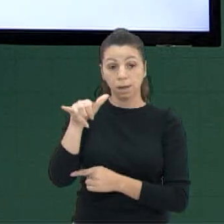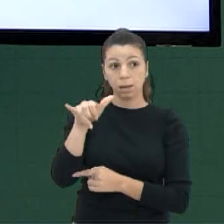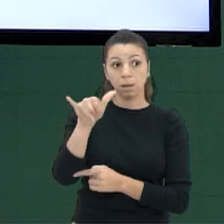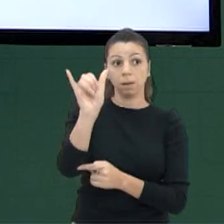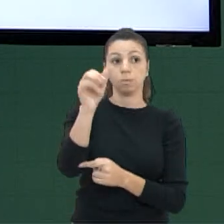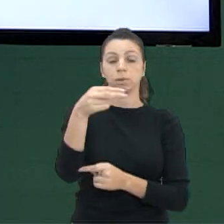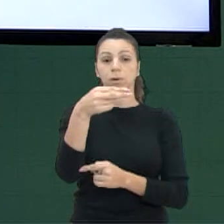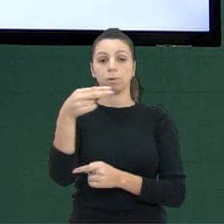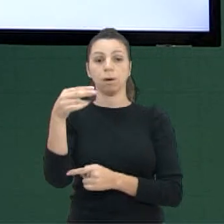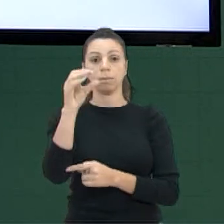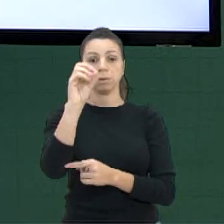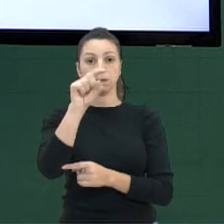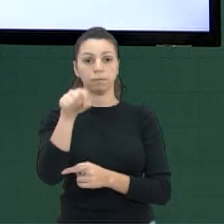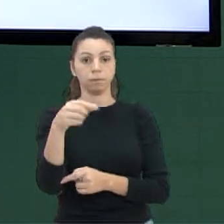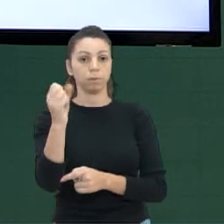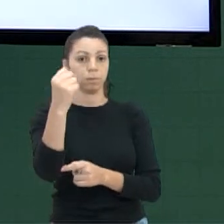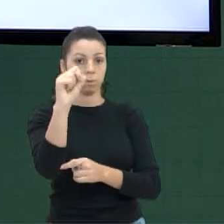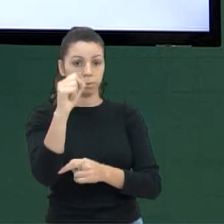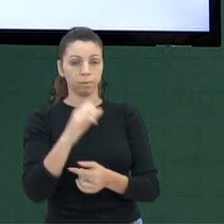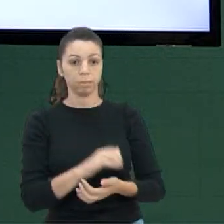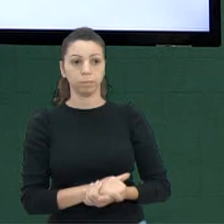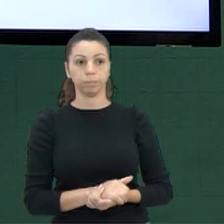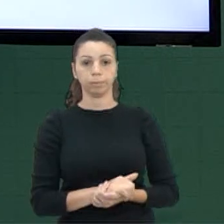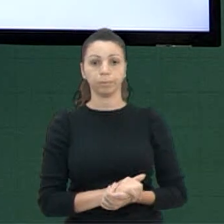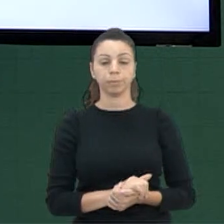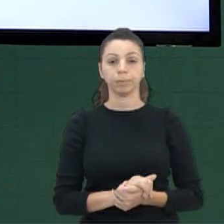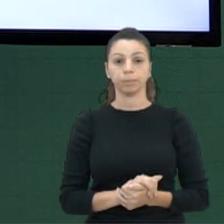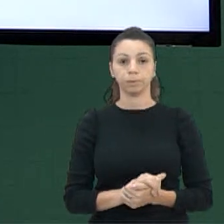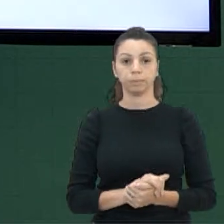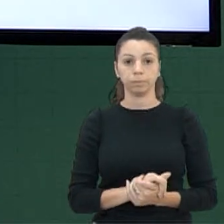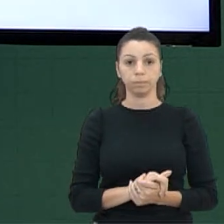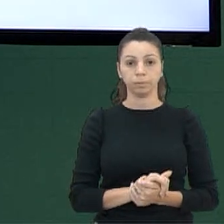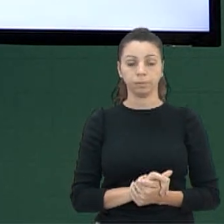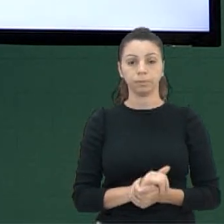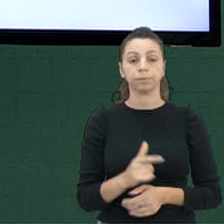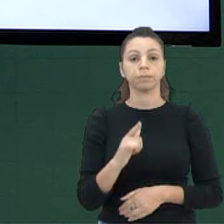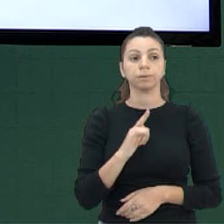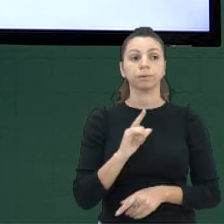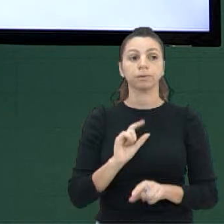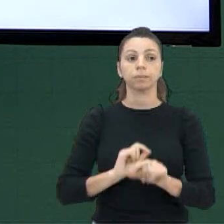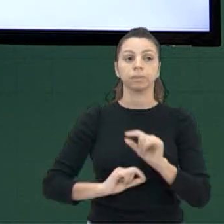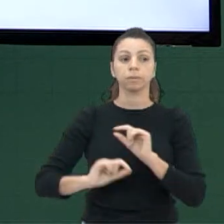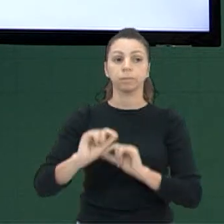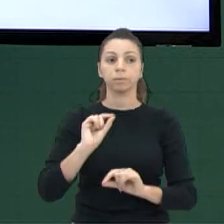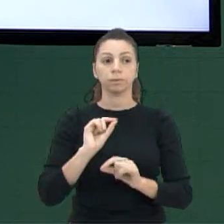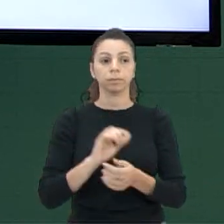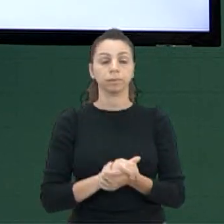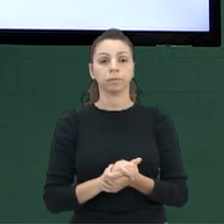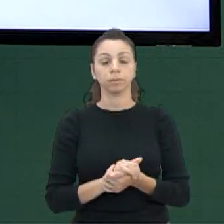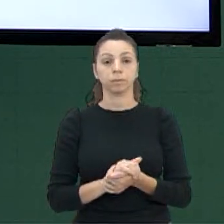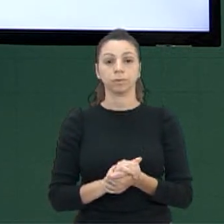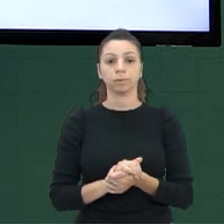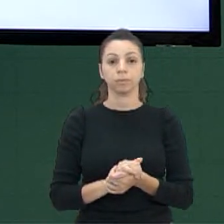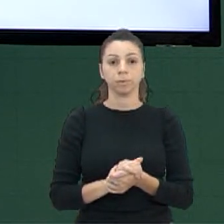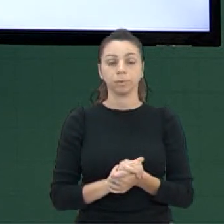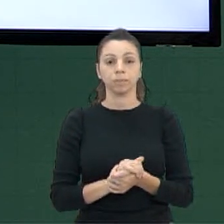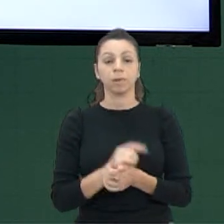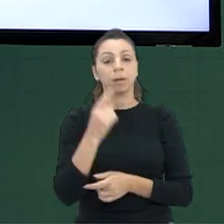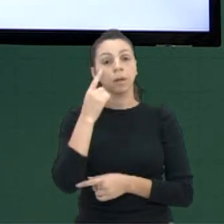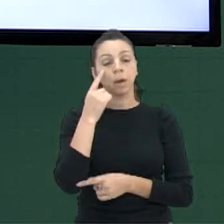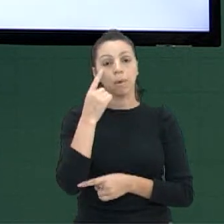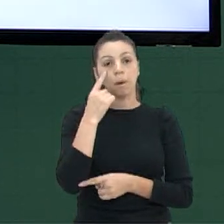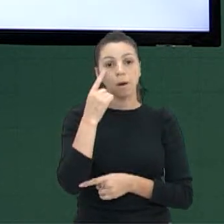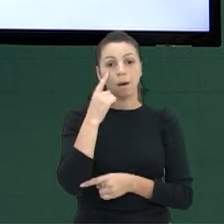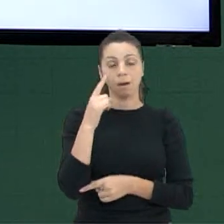valor de x onde é x e o valor de y onde é y, nós teremos o quê? O valor numérico procurado.